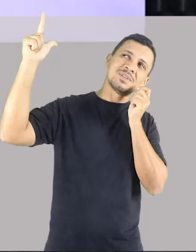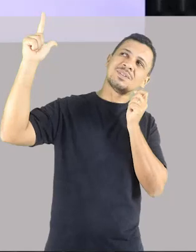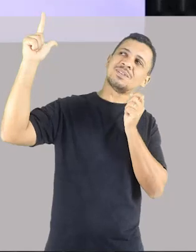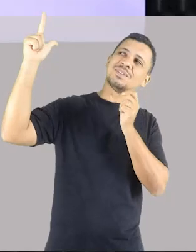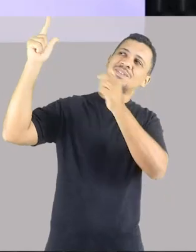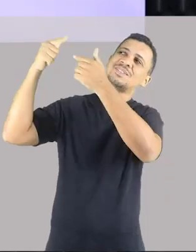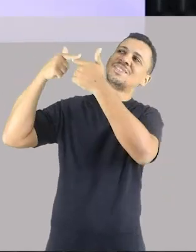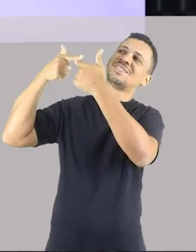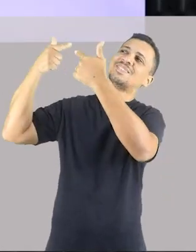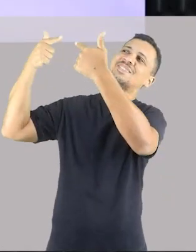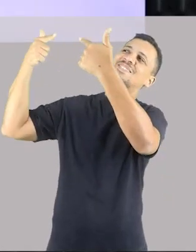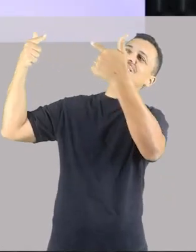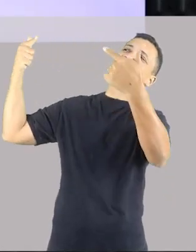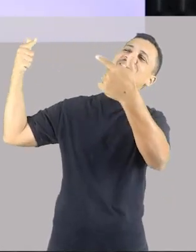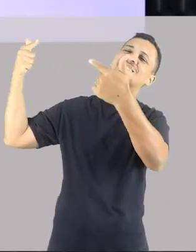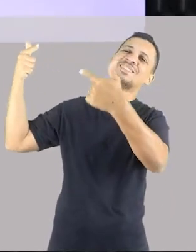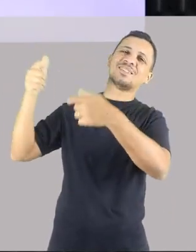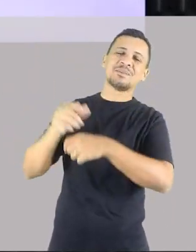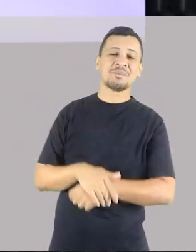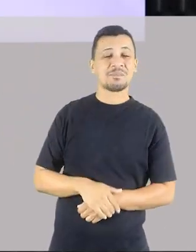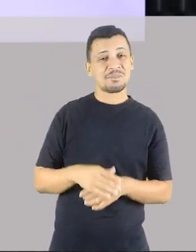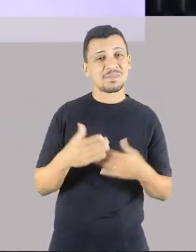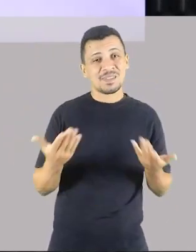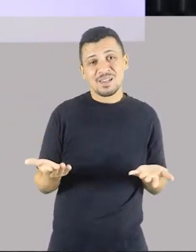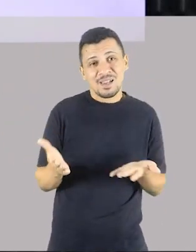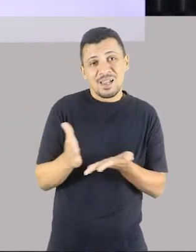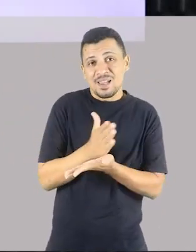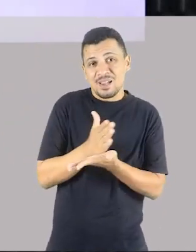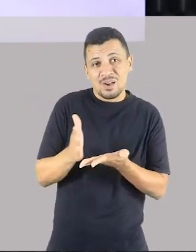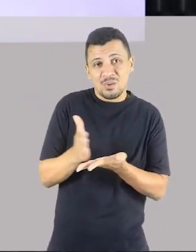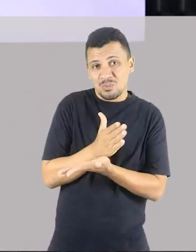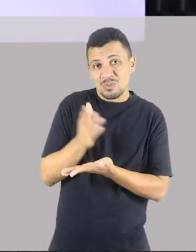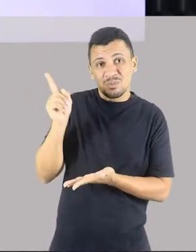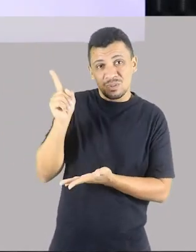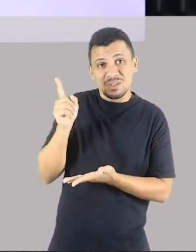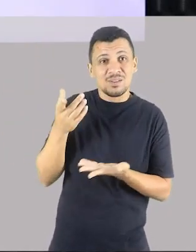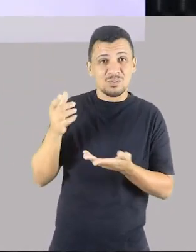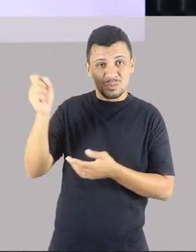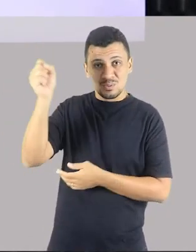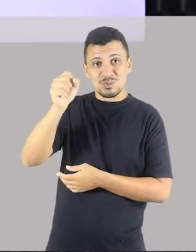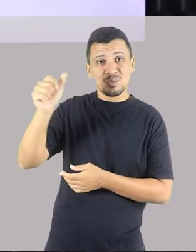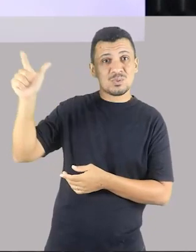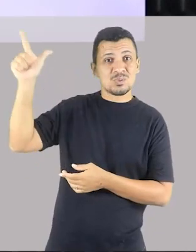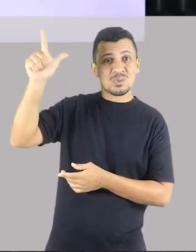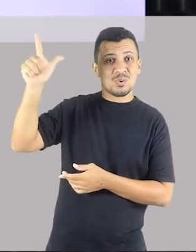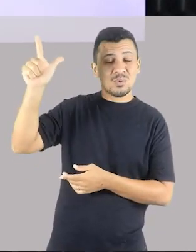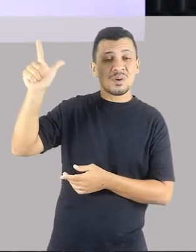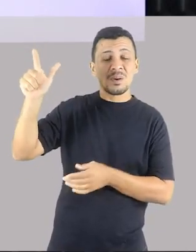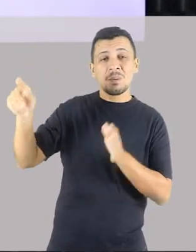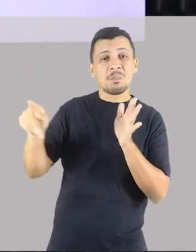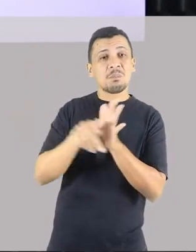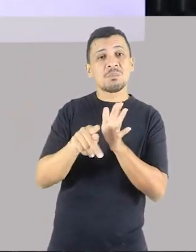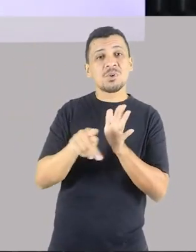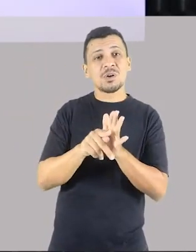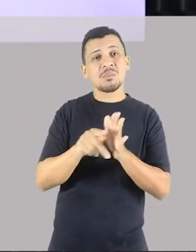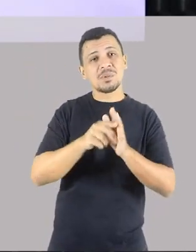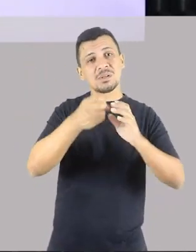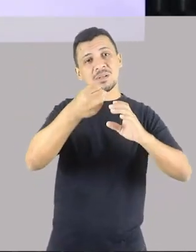sorriu para mim, né? Você está atribuindo a uma coisa uma ação e uma característica humana. Isso é